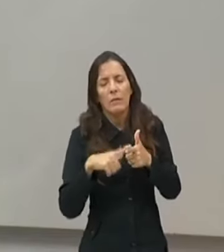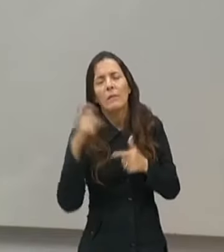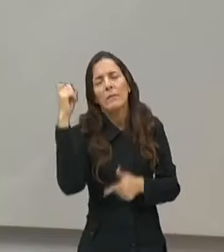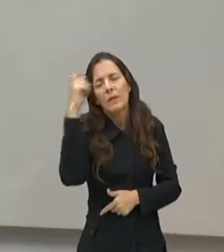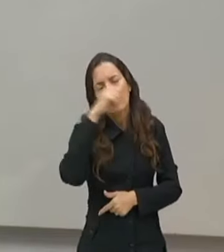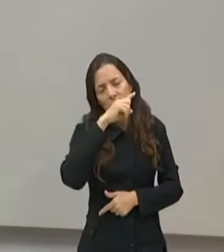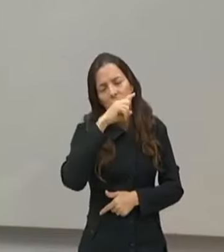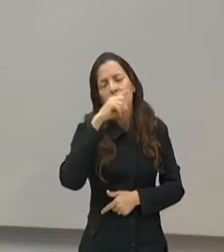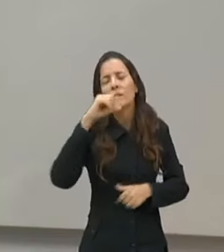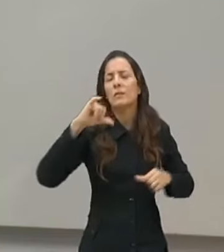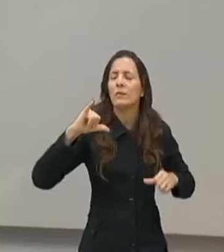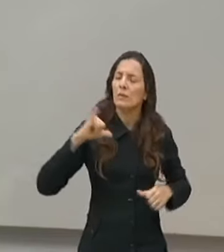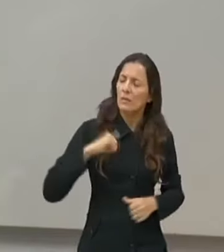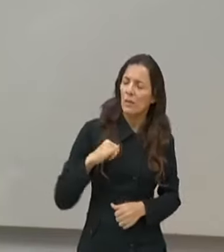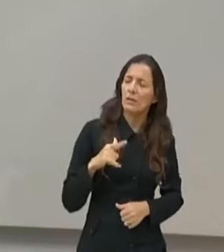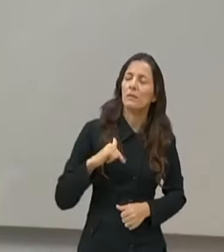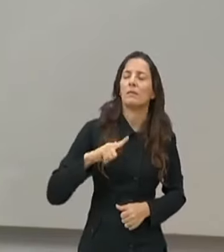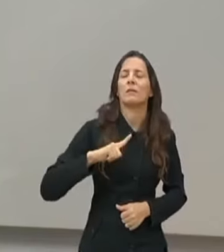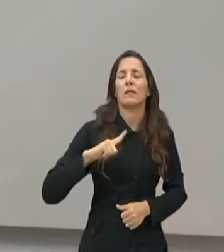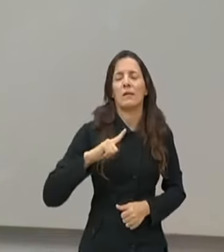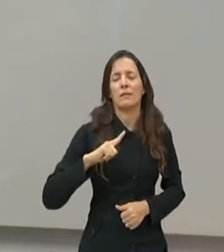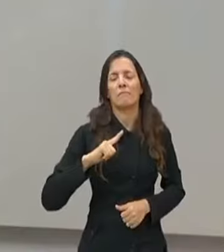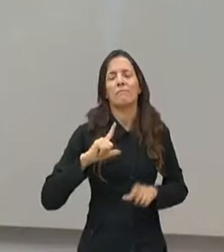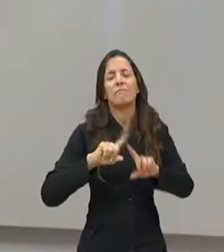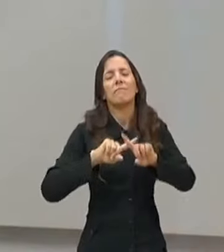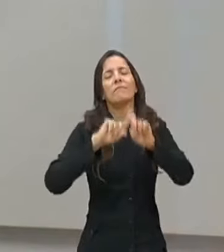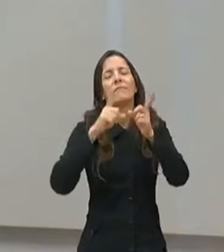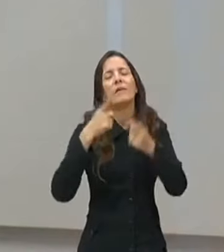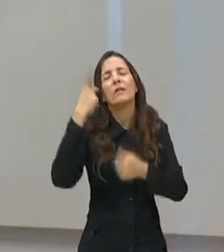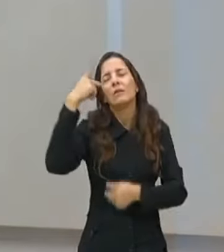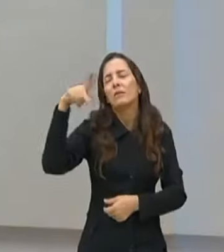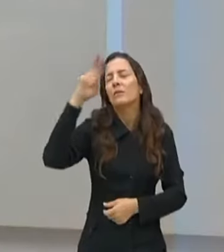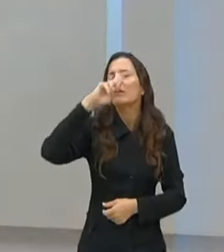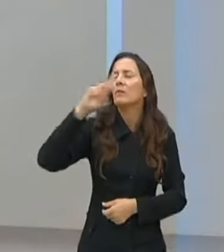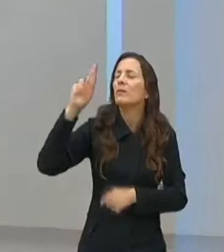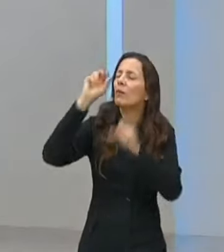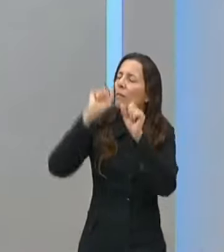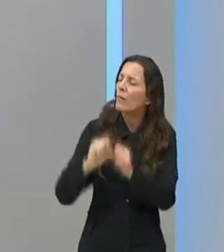ela. E eu creio,